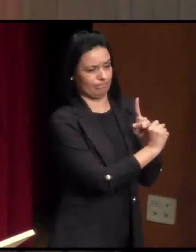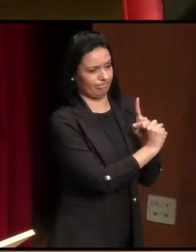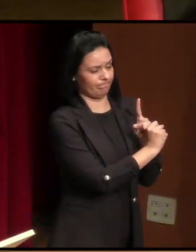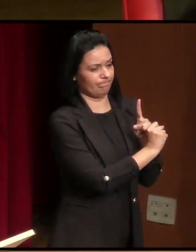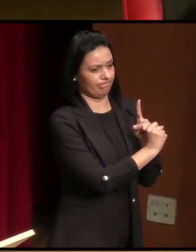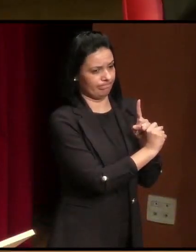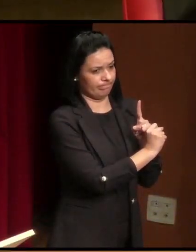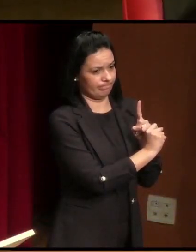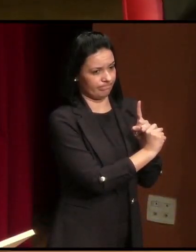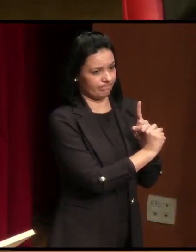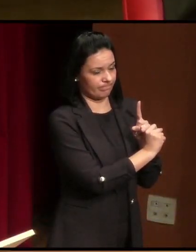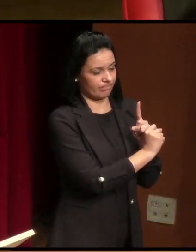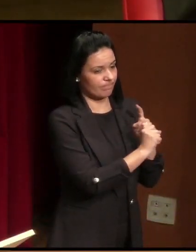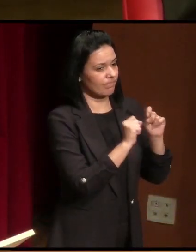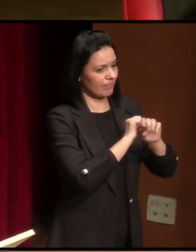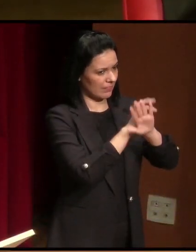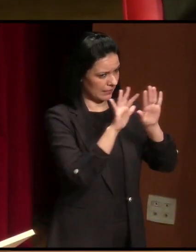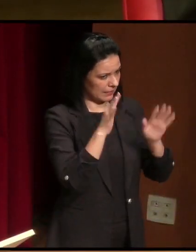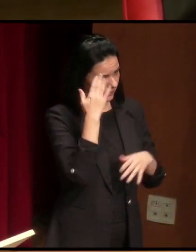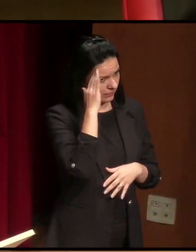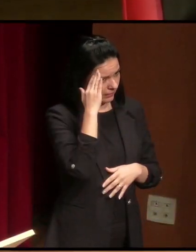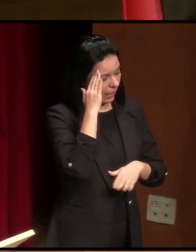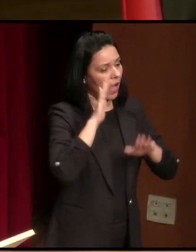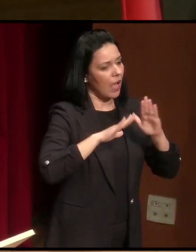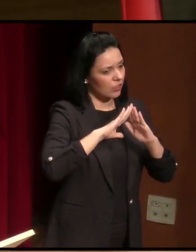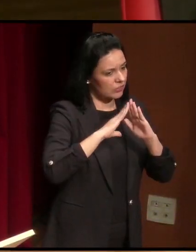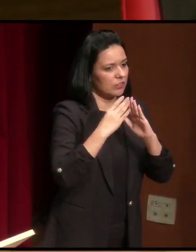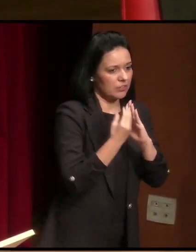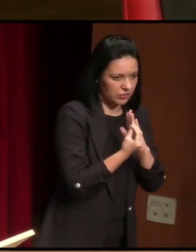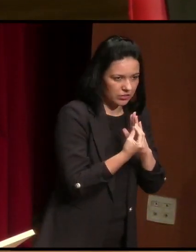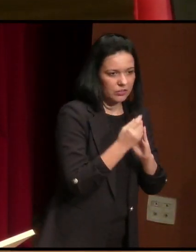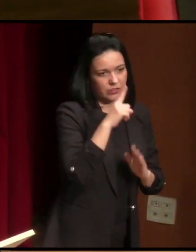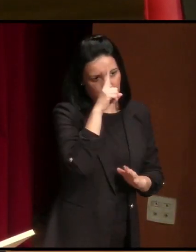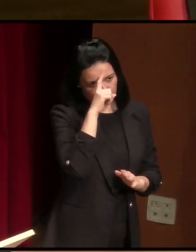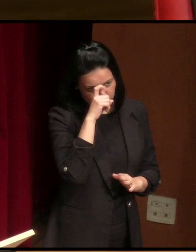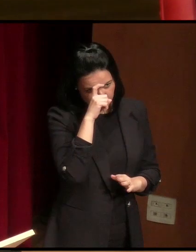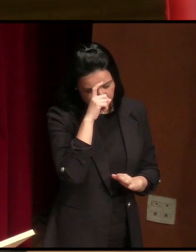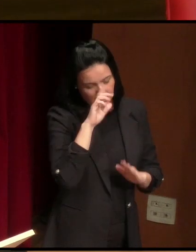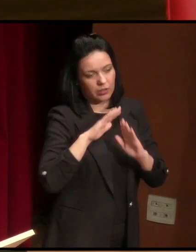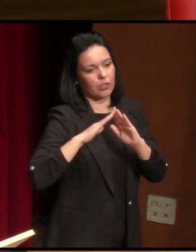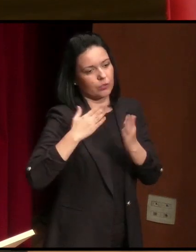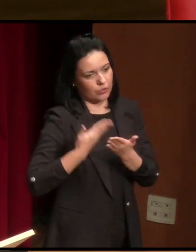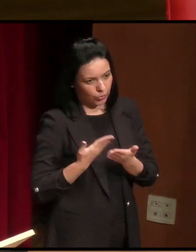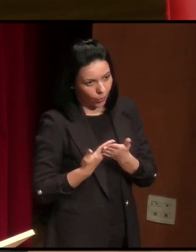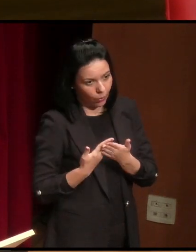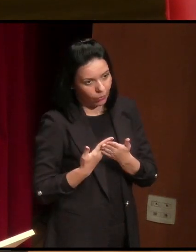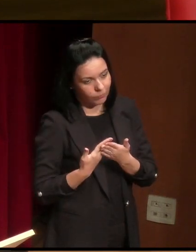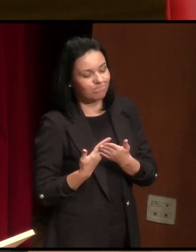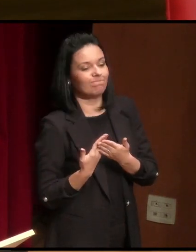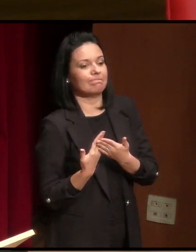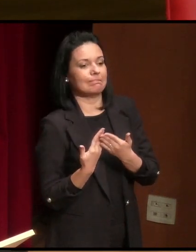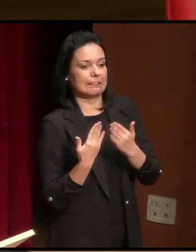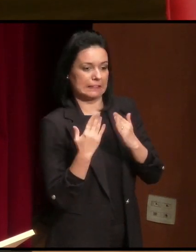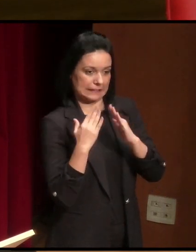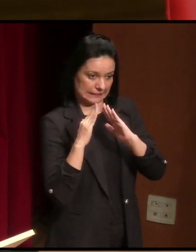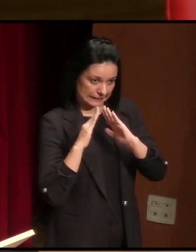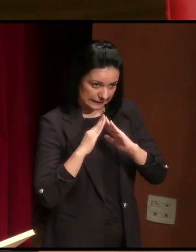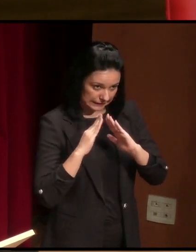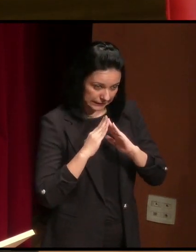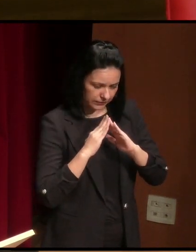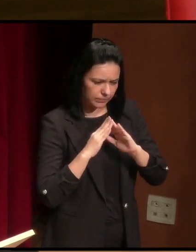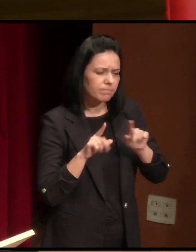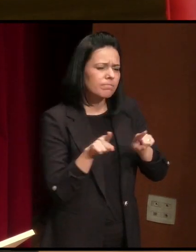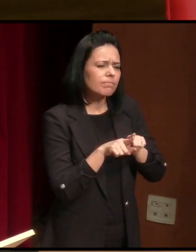Precisa, como bem disse você, tá na igreja, no hospital, tá na escola, tá em casa. O movimento negro